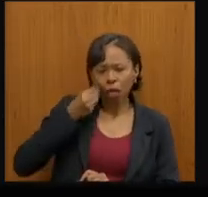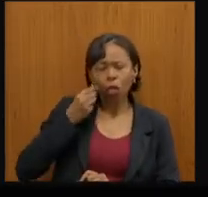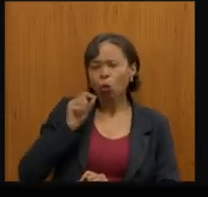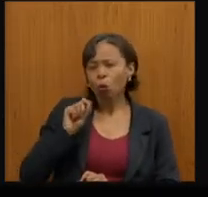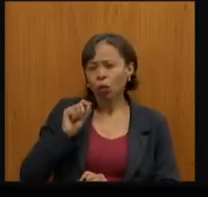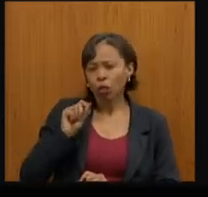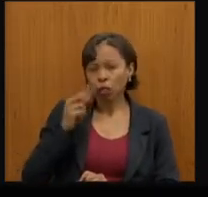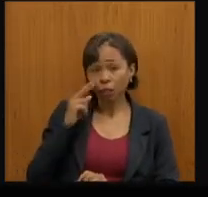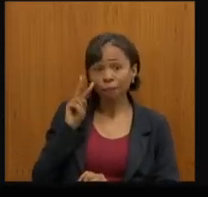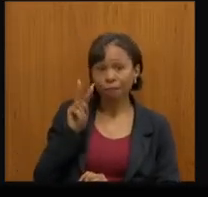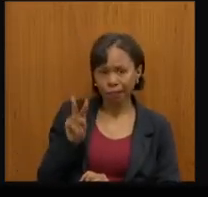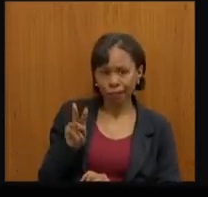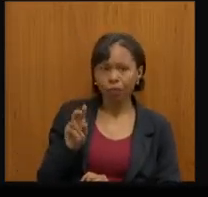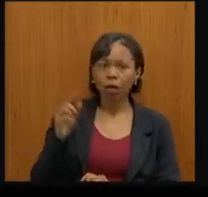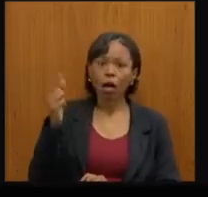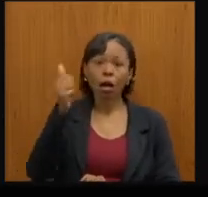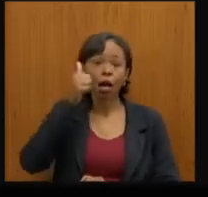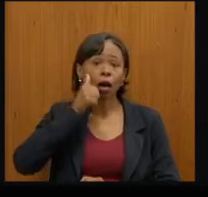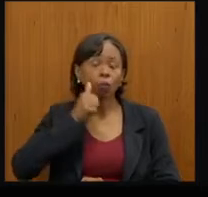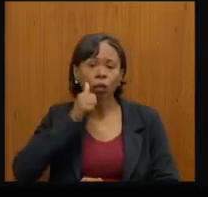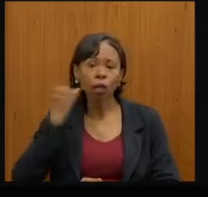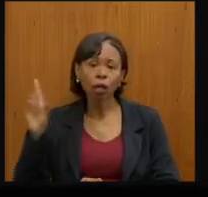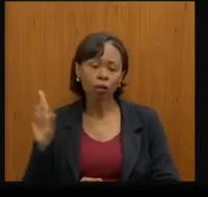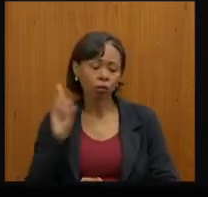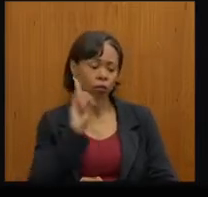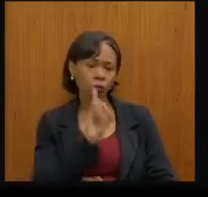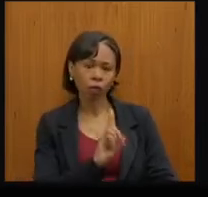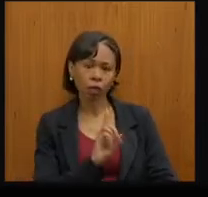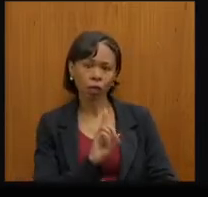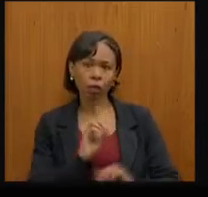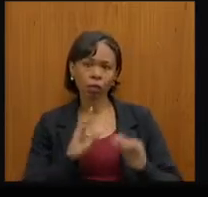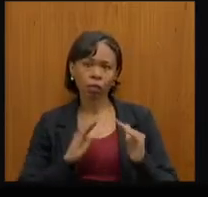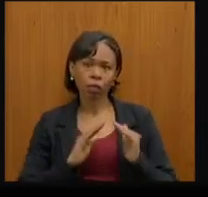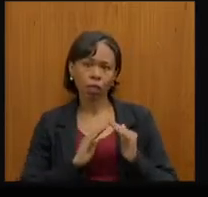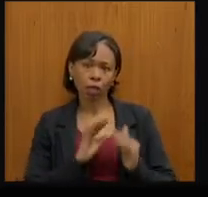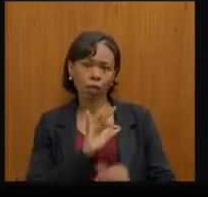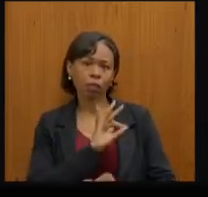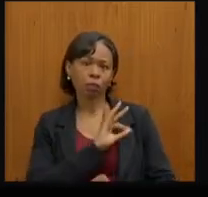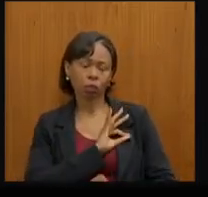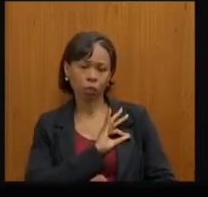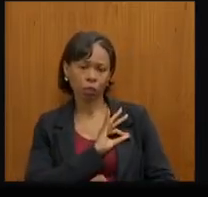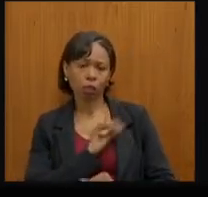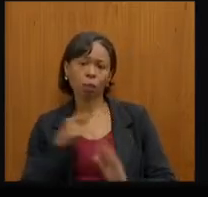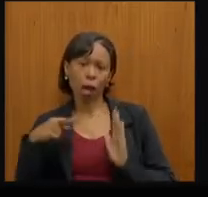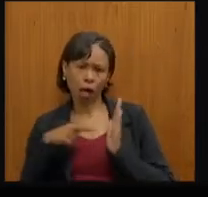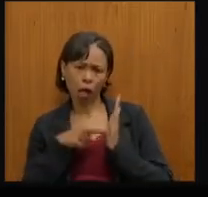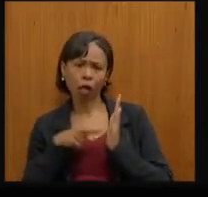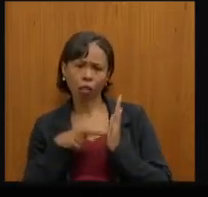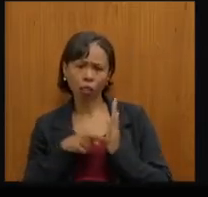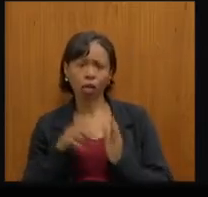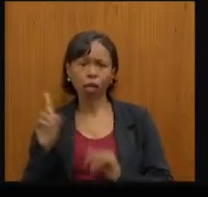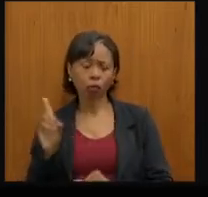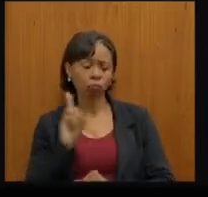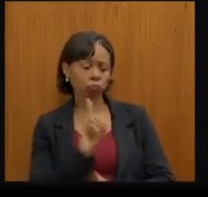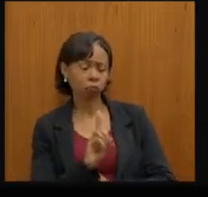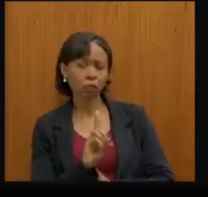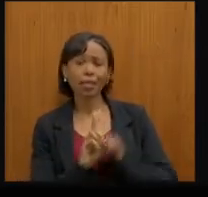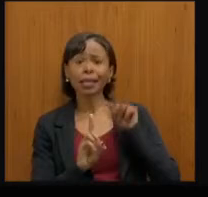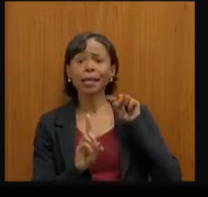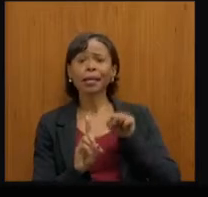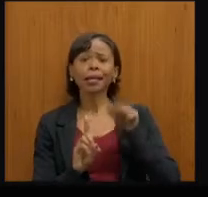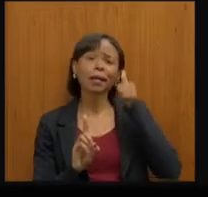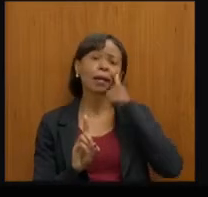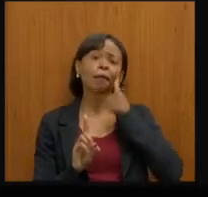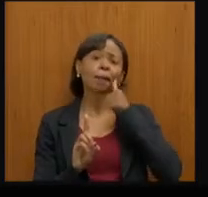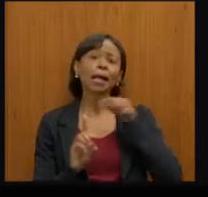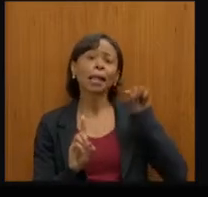telha na delegacia para fazer assim a sua denúncia né ela já é ali e ela já